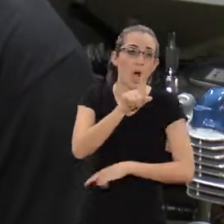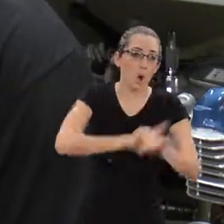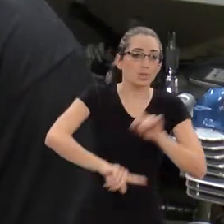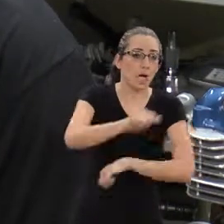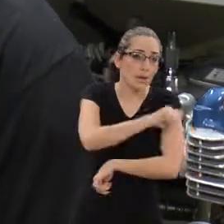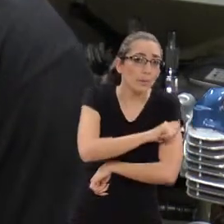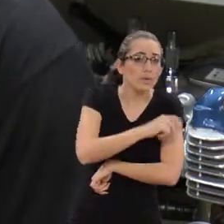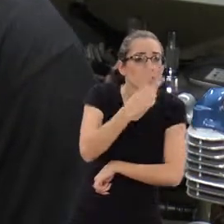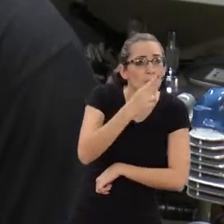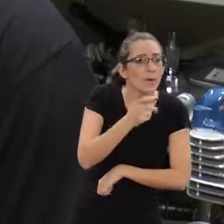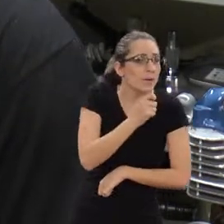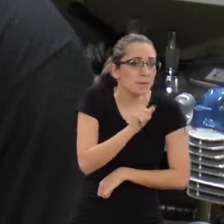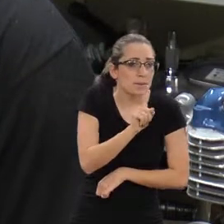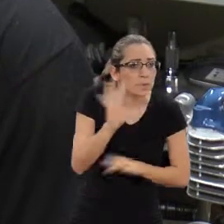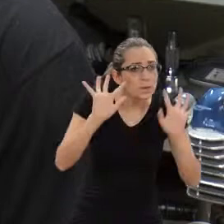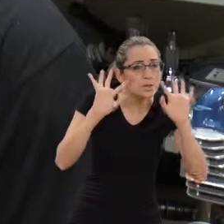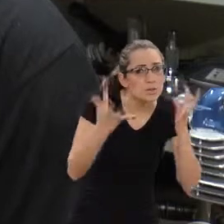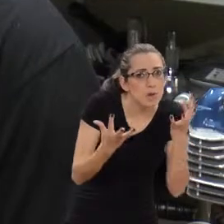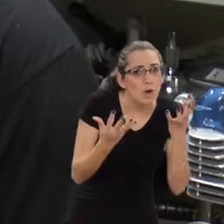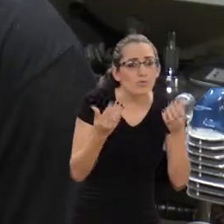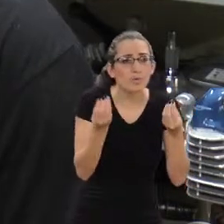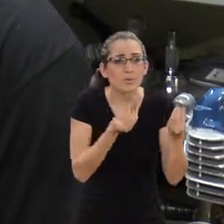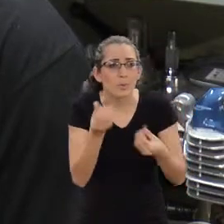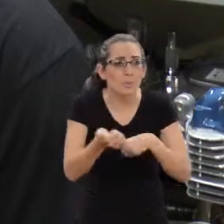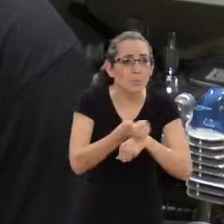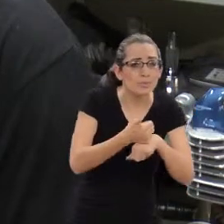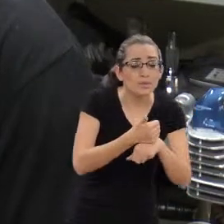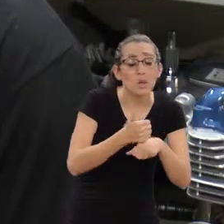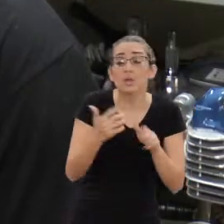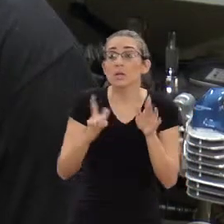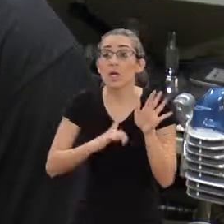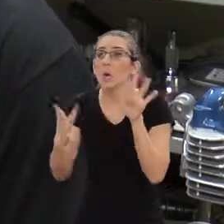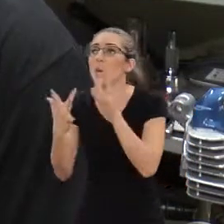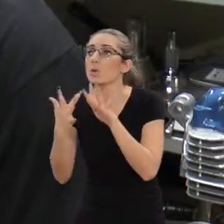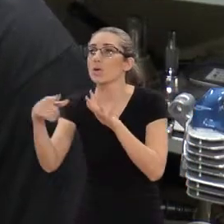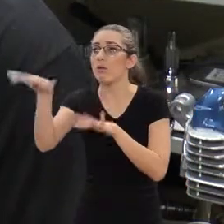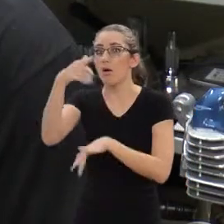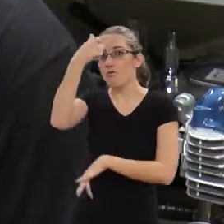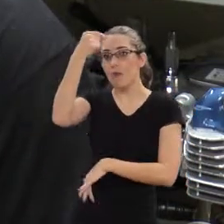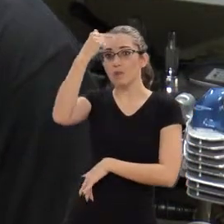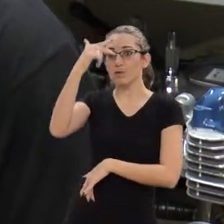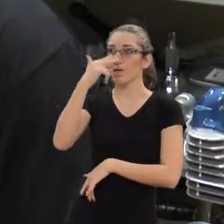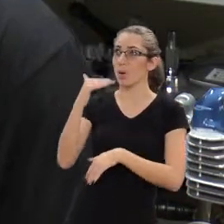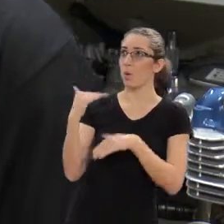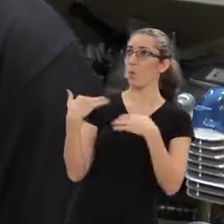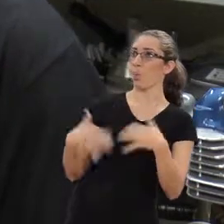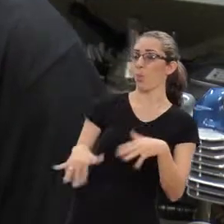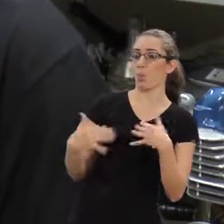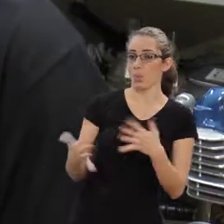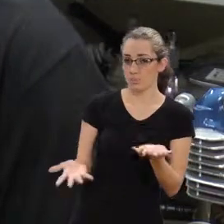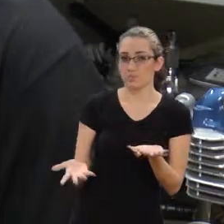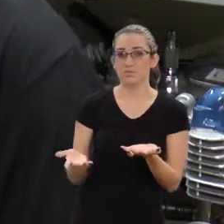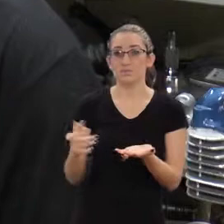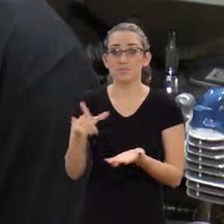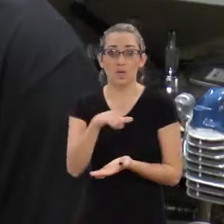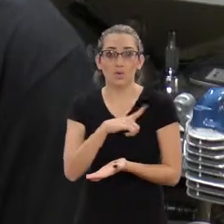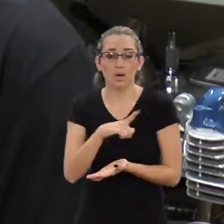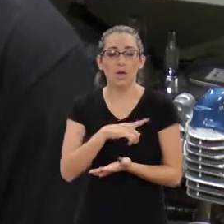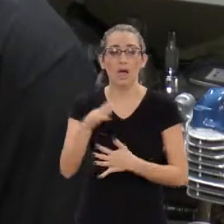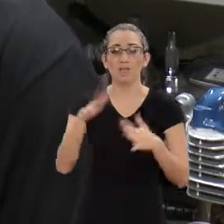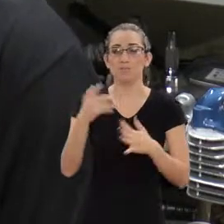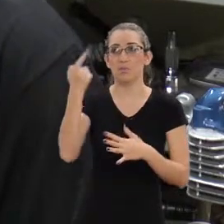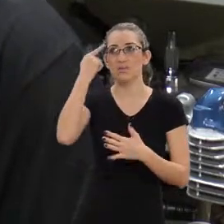uma profissão, é ter esse contato com a universidade, tá? Então, quebrando uma distância, às vezes, os alunos